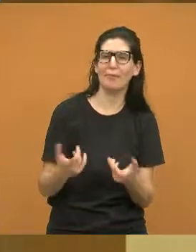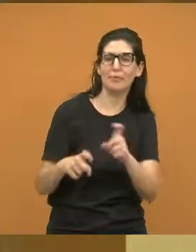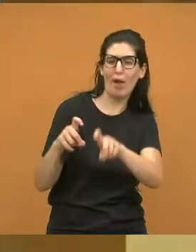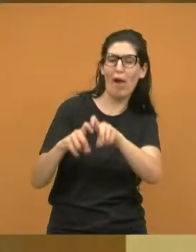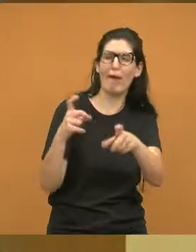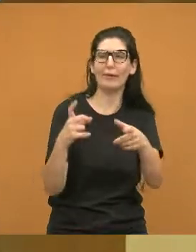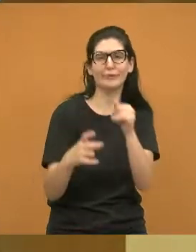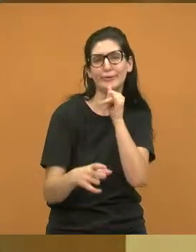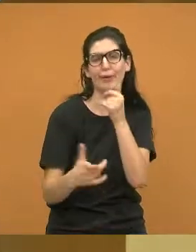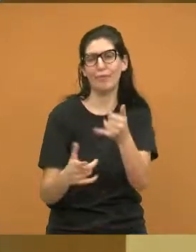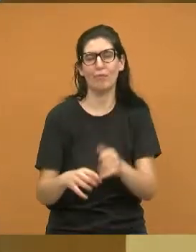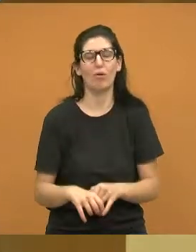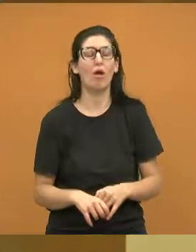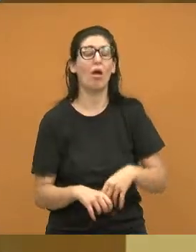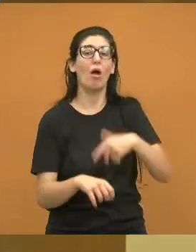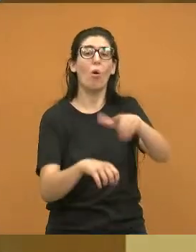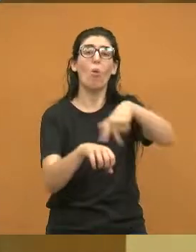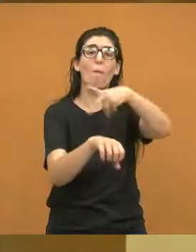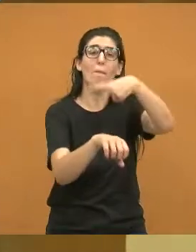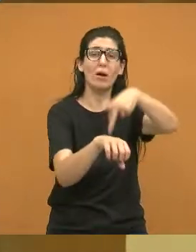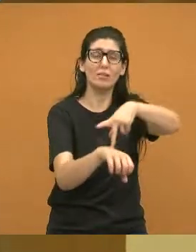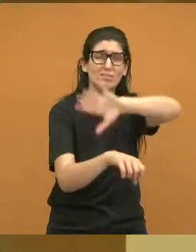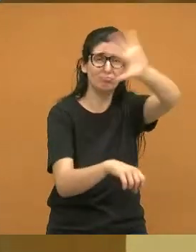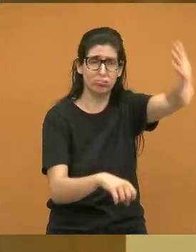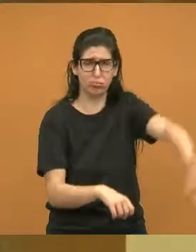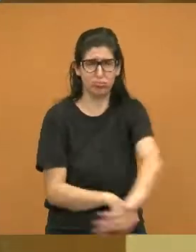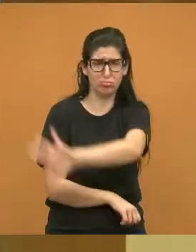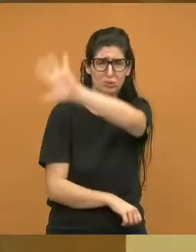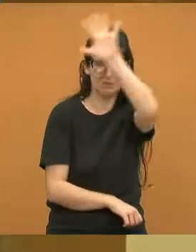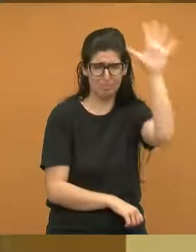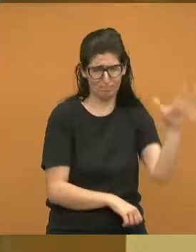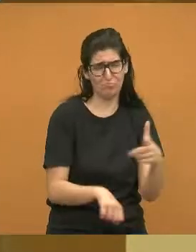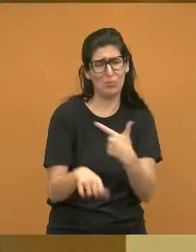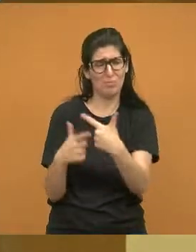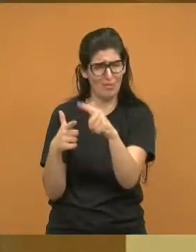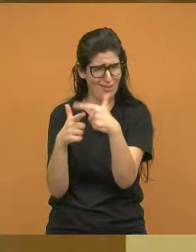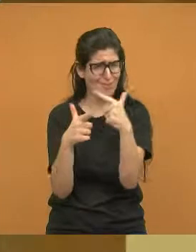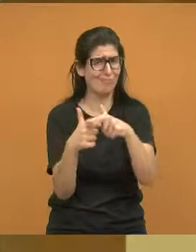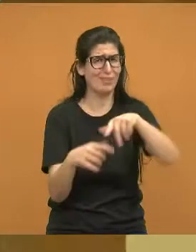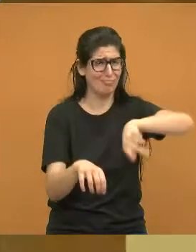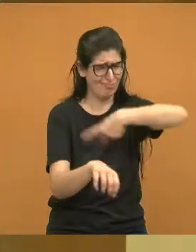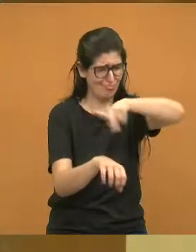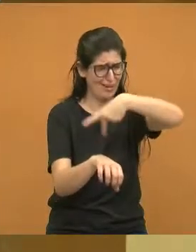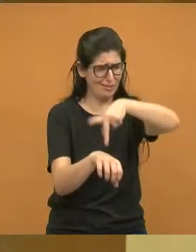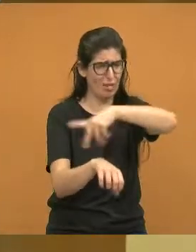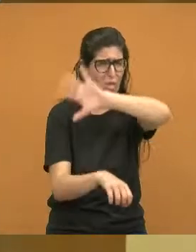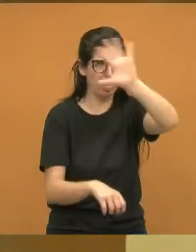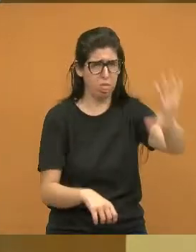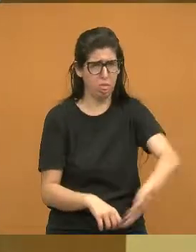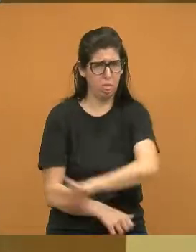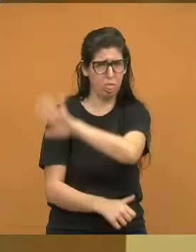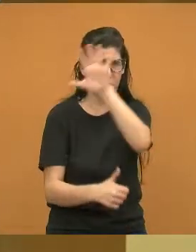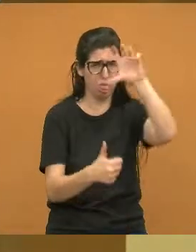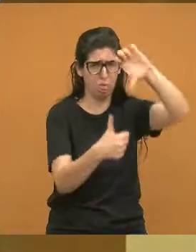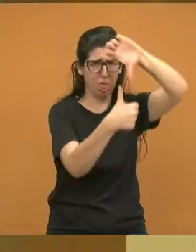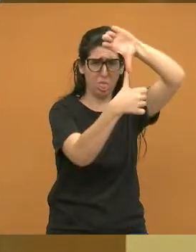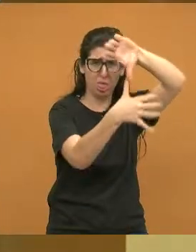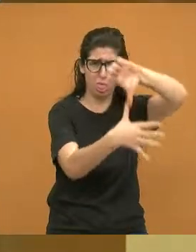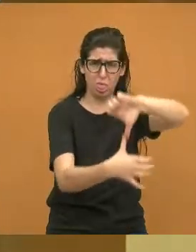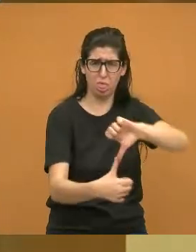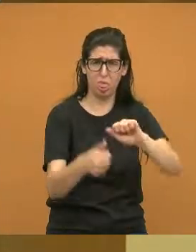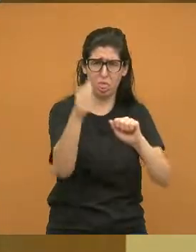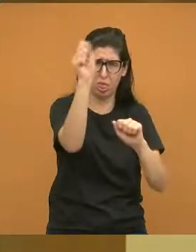país, ela é internacional. Muitos países estabelecem convênios